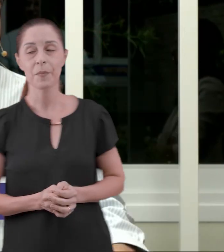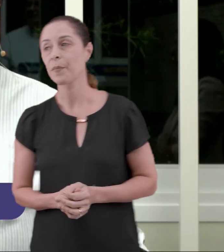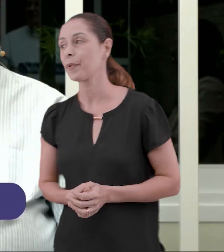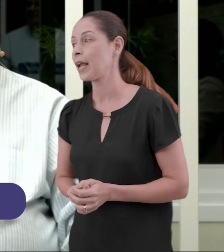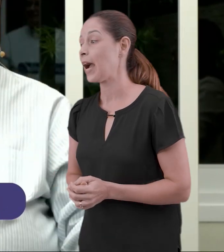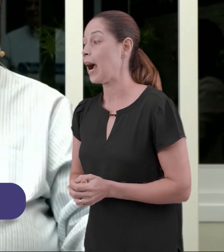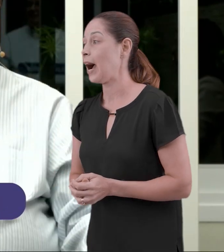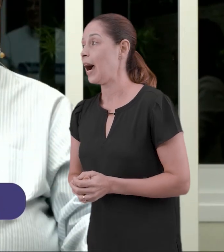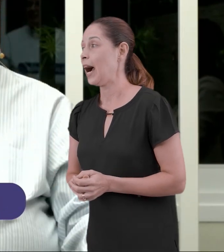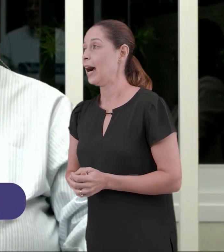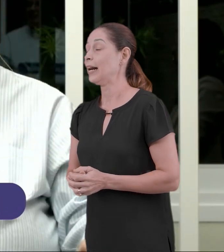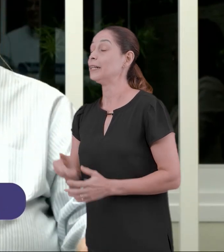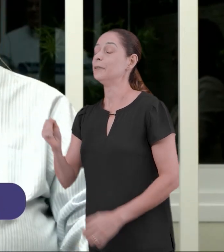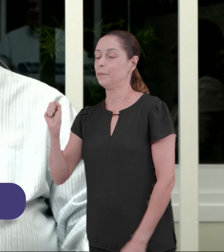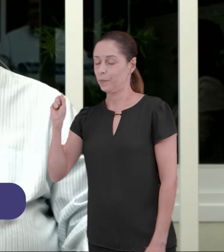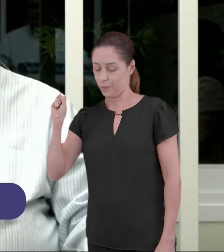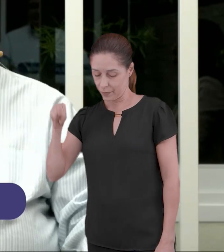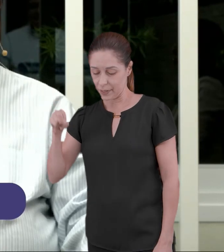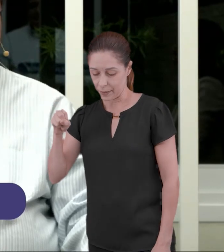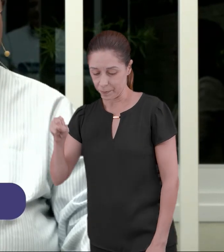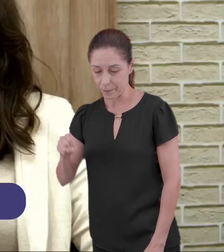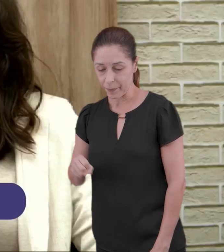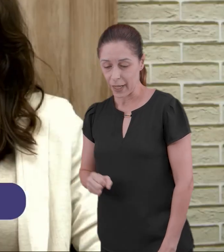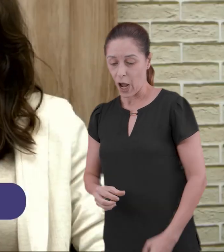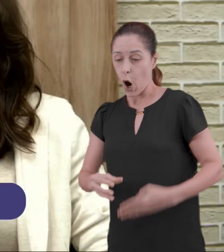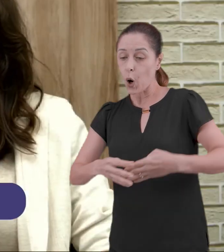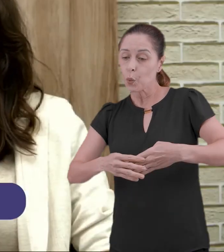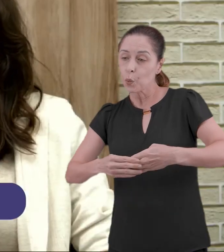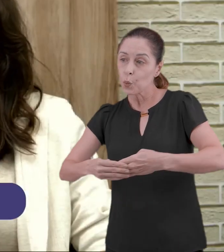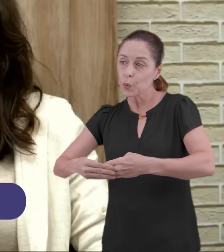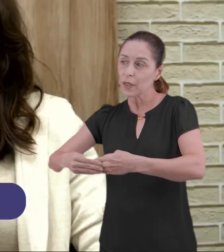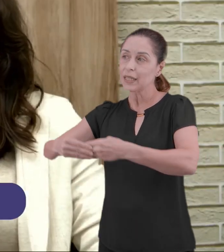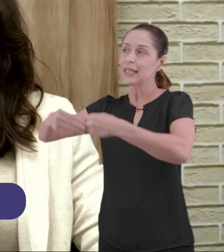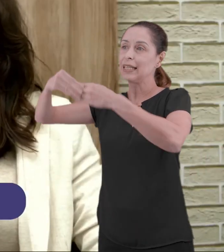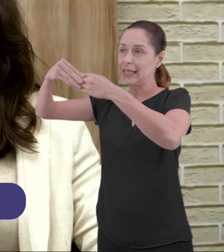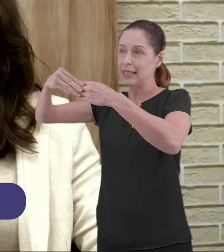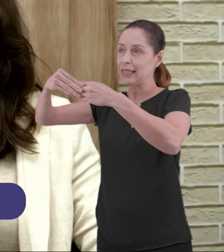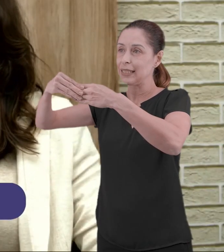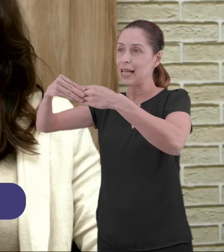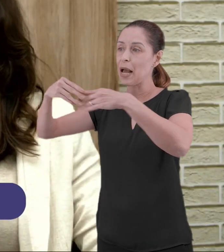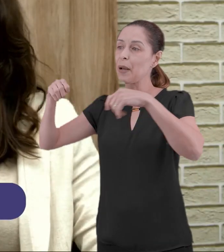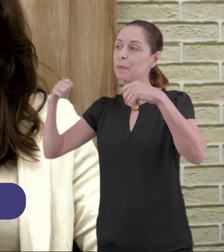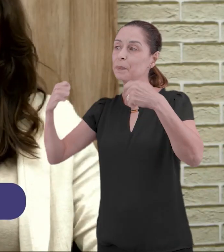bacana, assim, quando isso... quando a liderança tem essa visão, porque